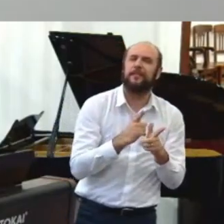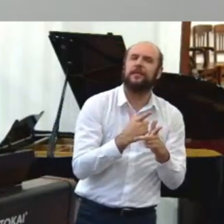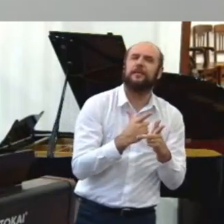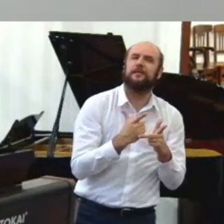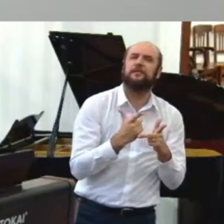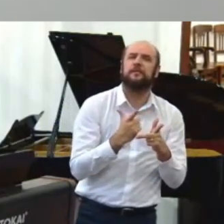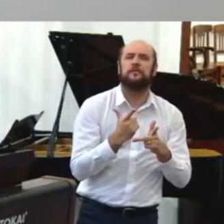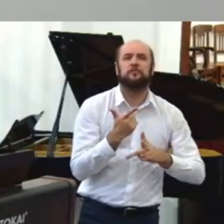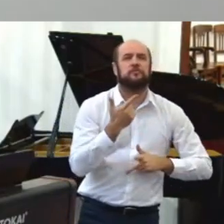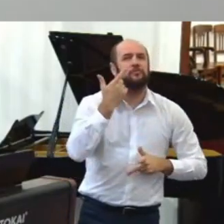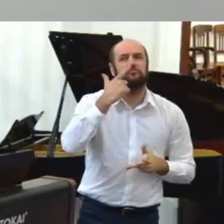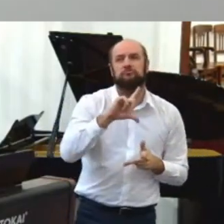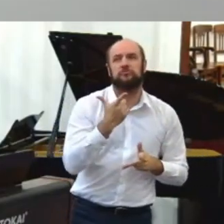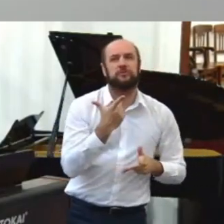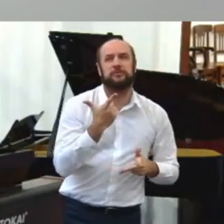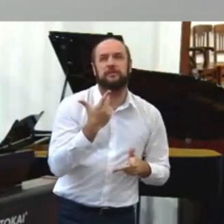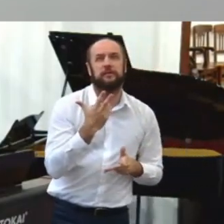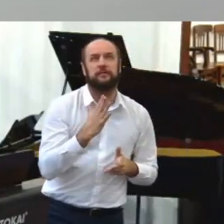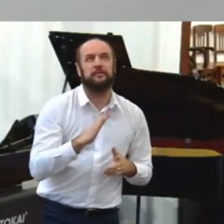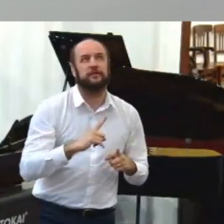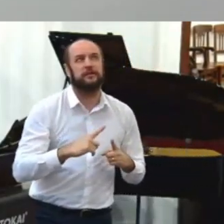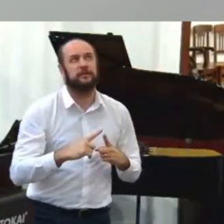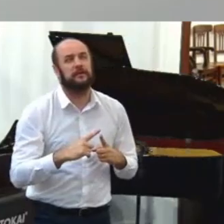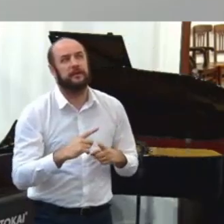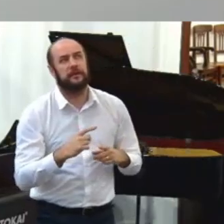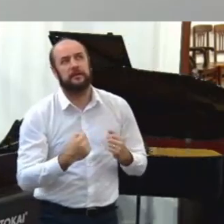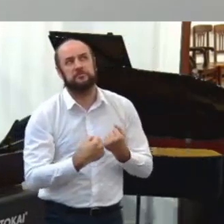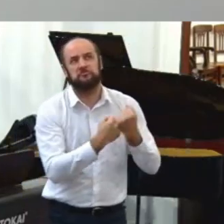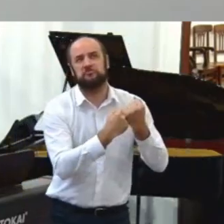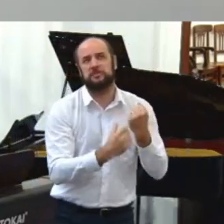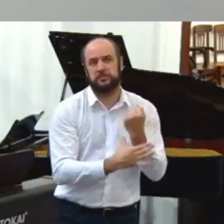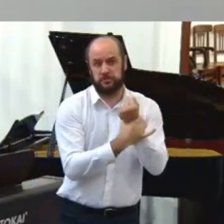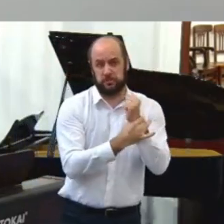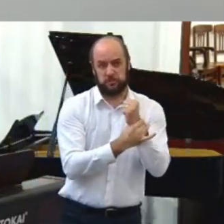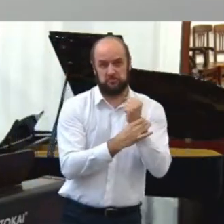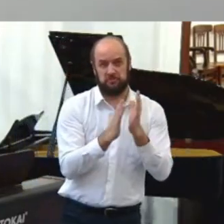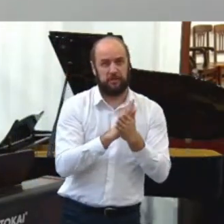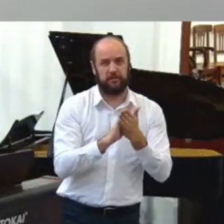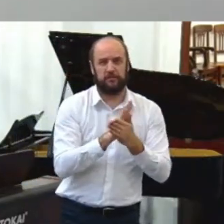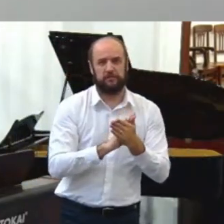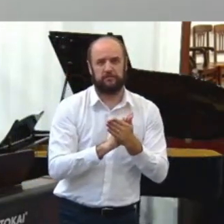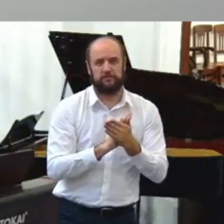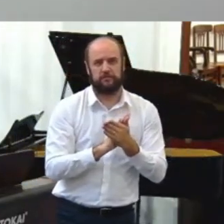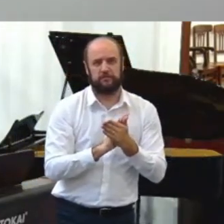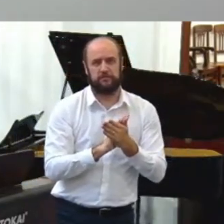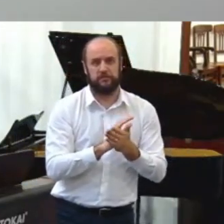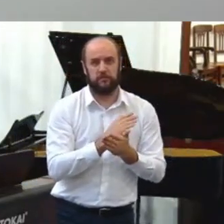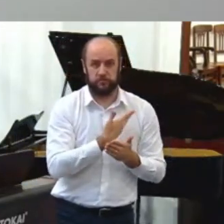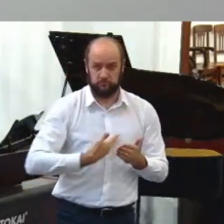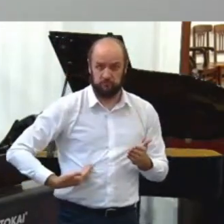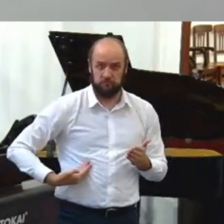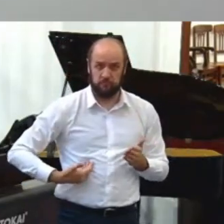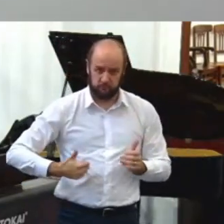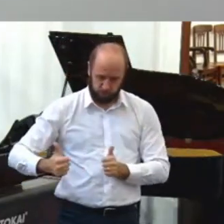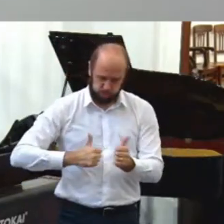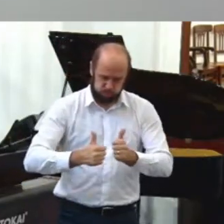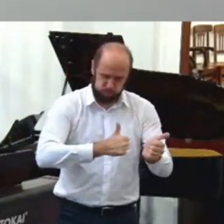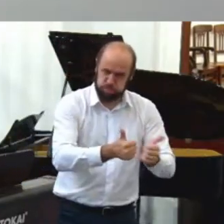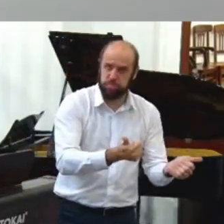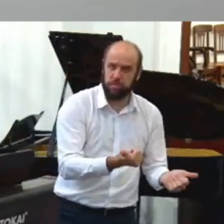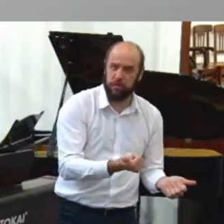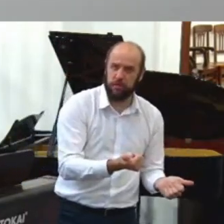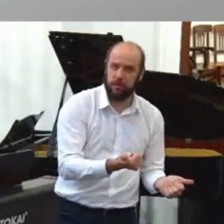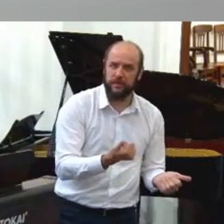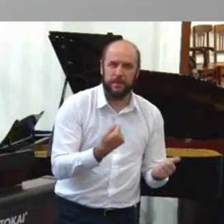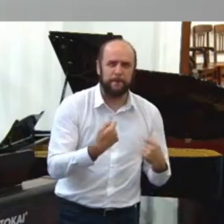não garantia mais a vida do seu filho. Ao contrário, o Estado perseguia o seu filho. E então ela